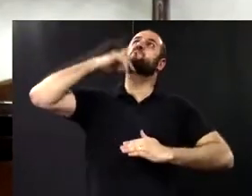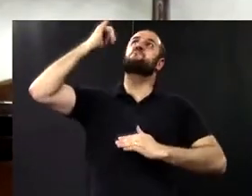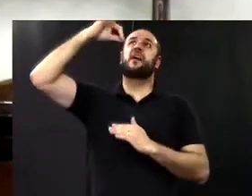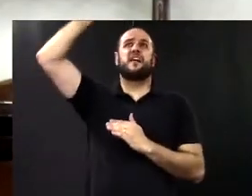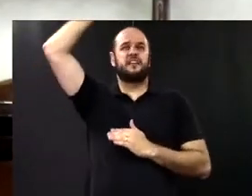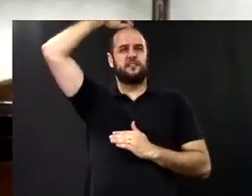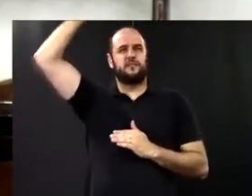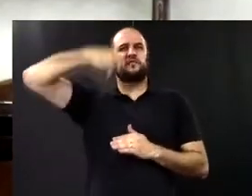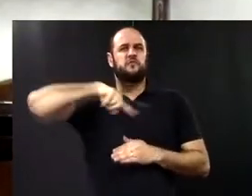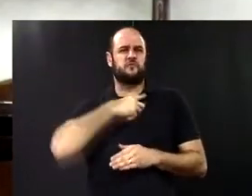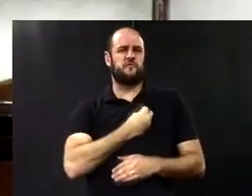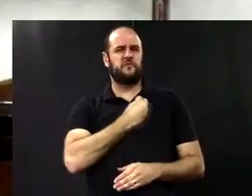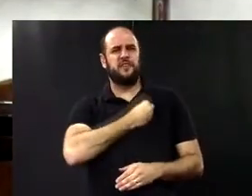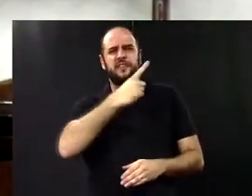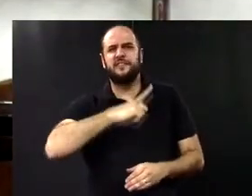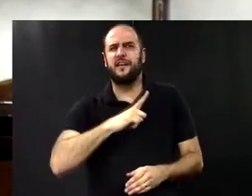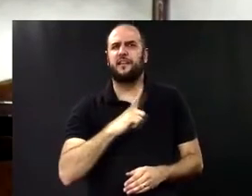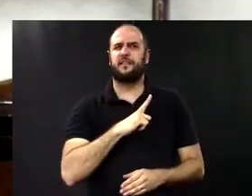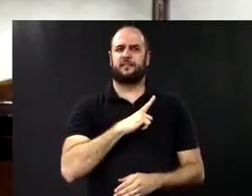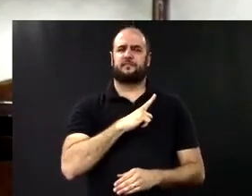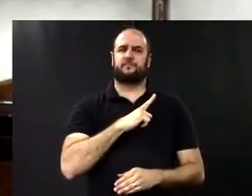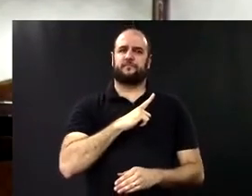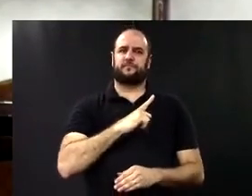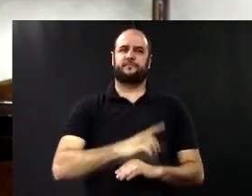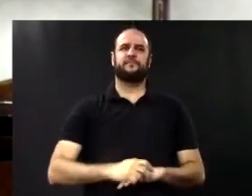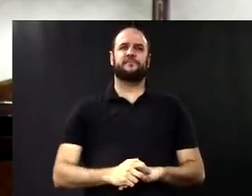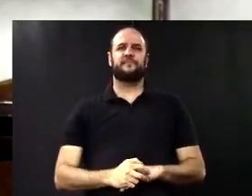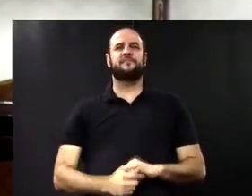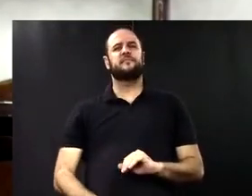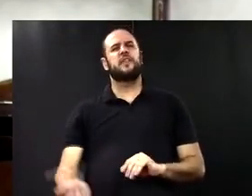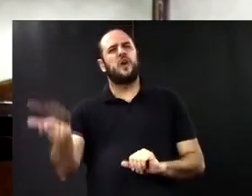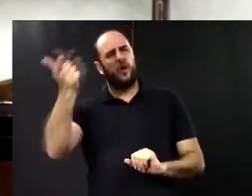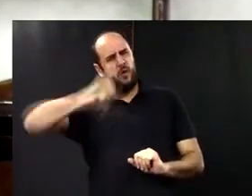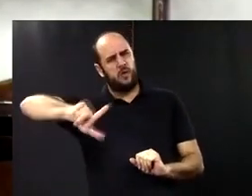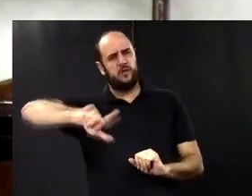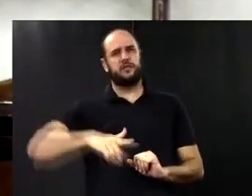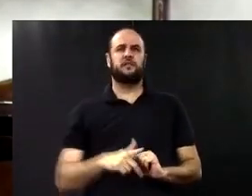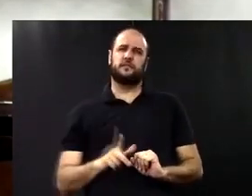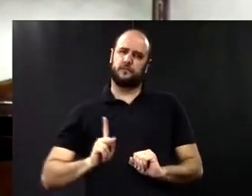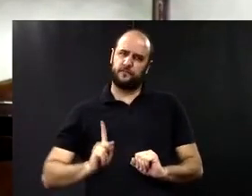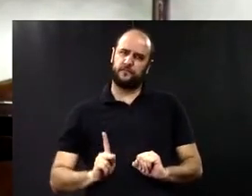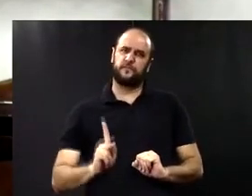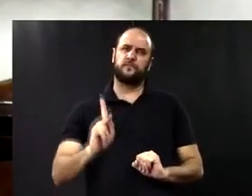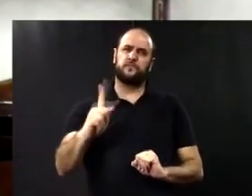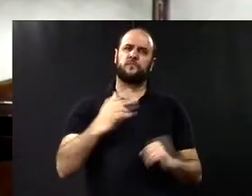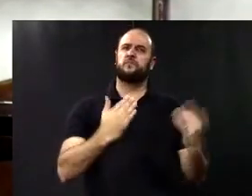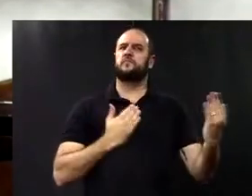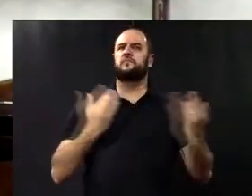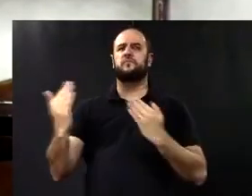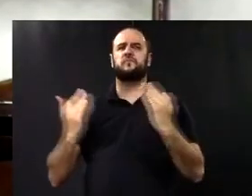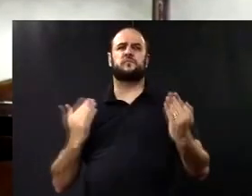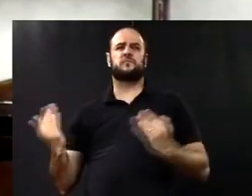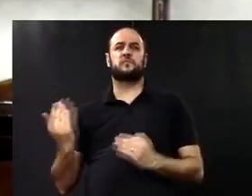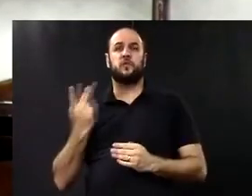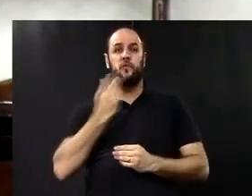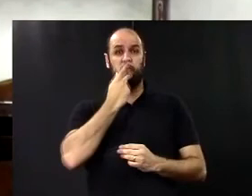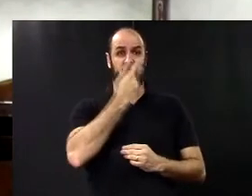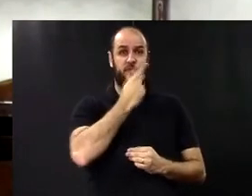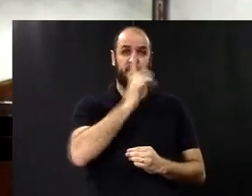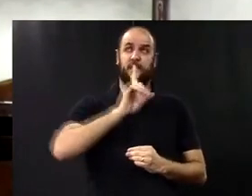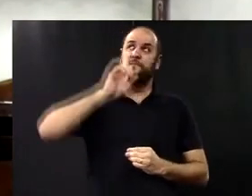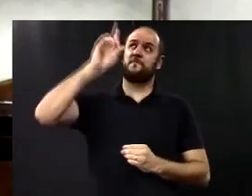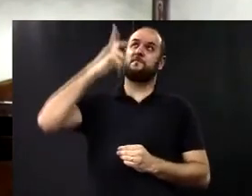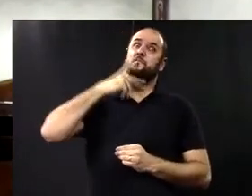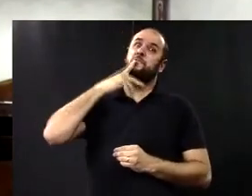viveremos? O autor, mais uma vez, ele vai seguir nessa comparação para dizer que esse Pai